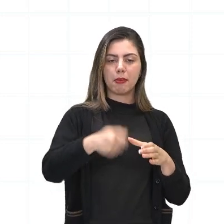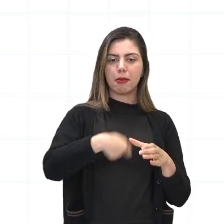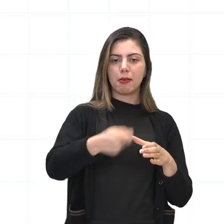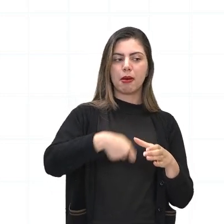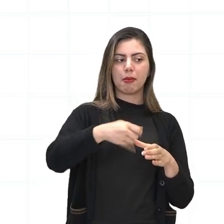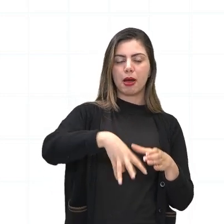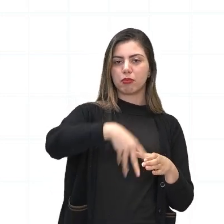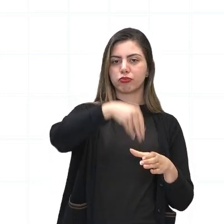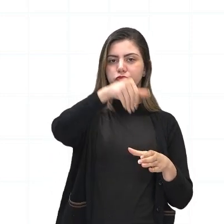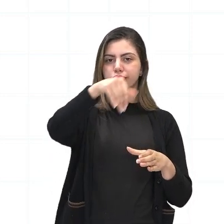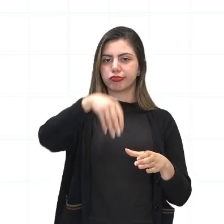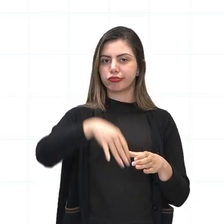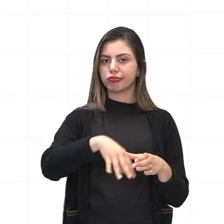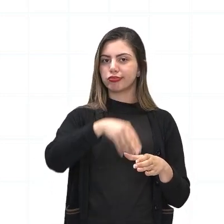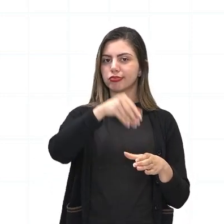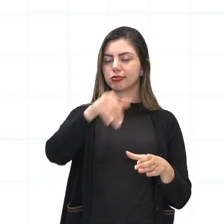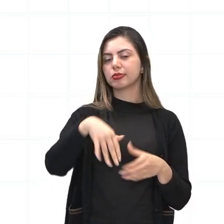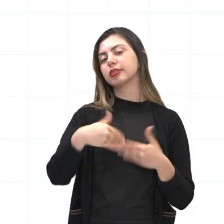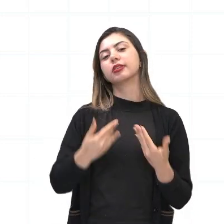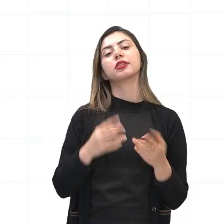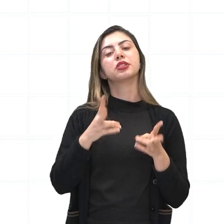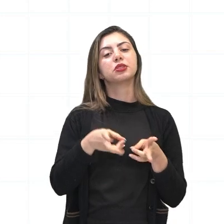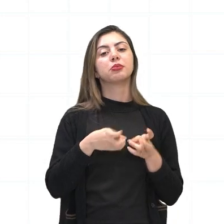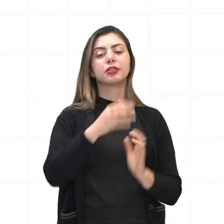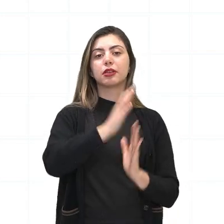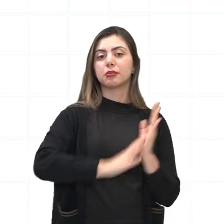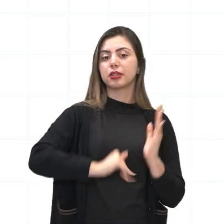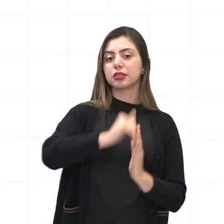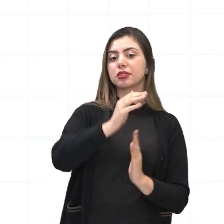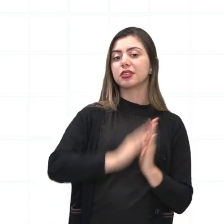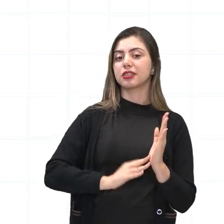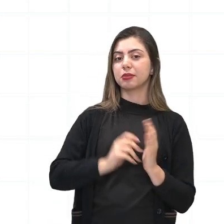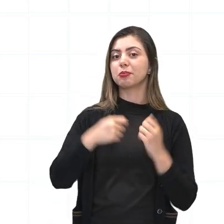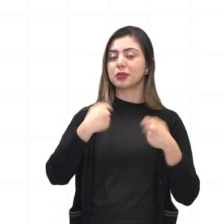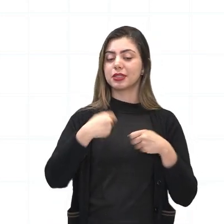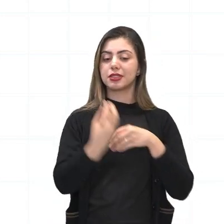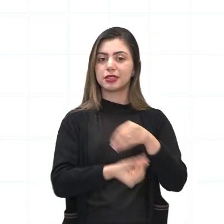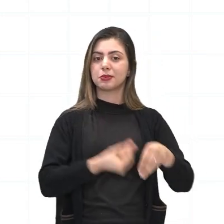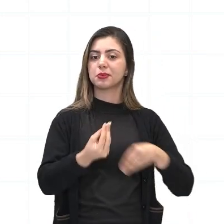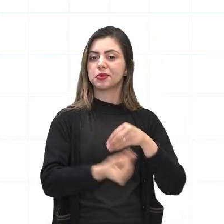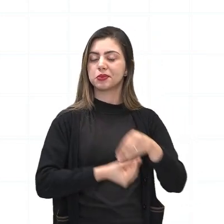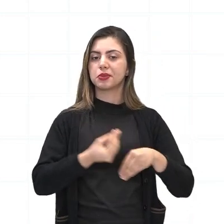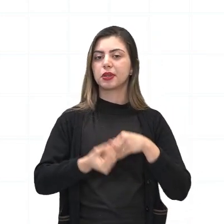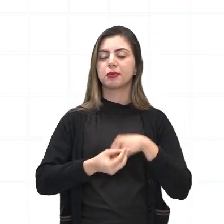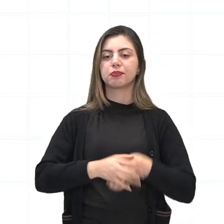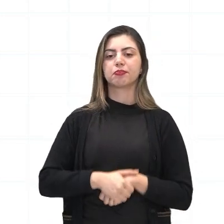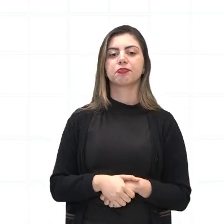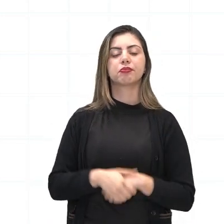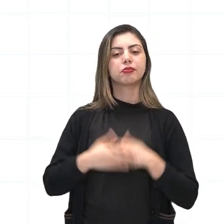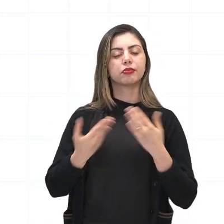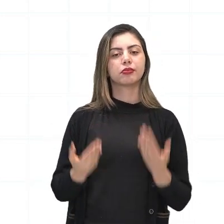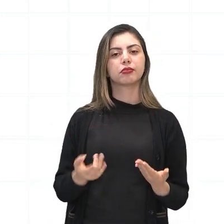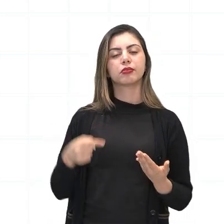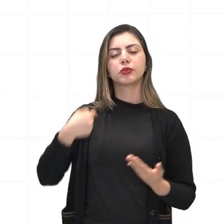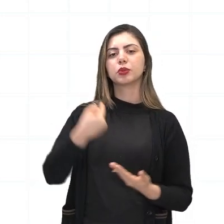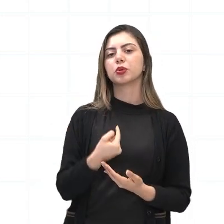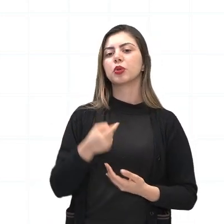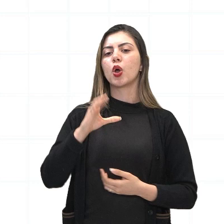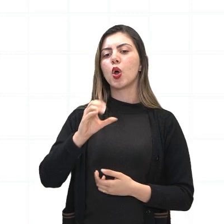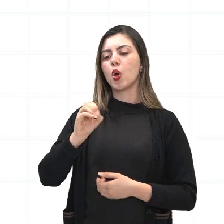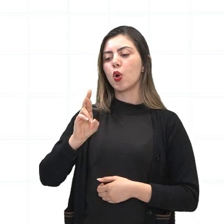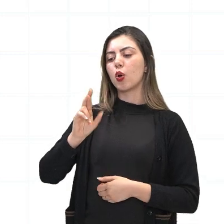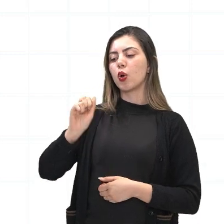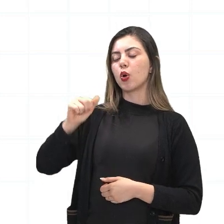tinta, vamos perceber que é necessário ter essa mistura. Então, quando falamos de corantes,